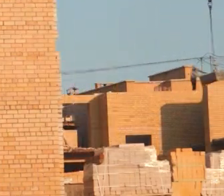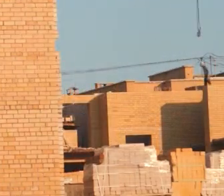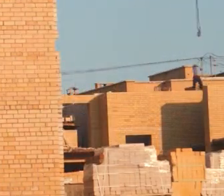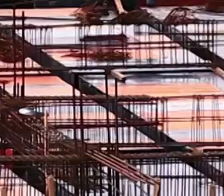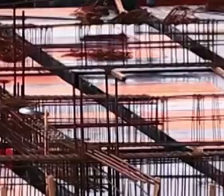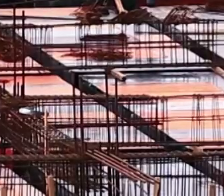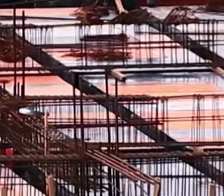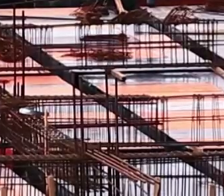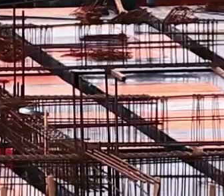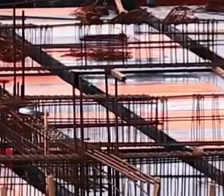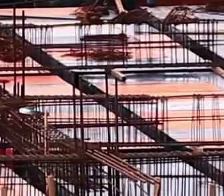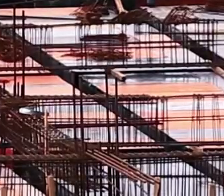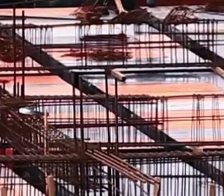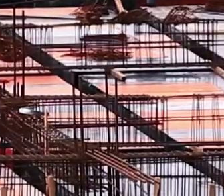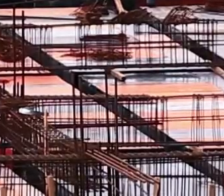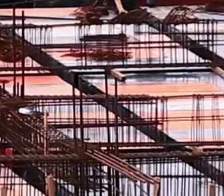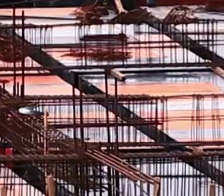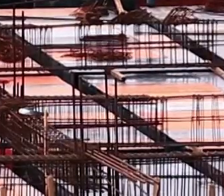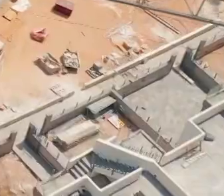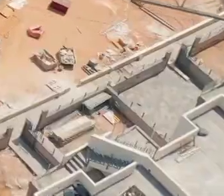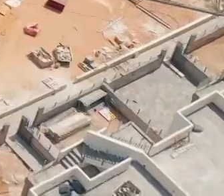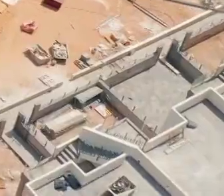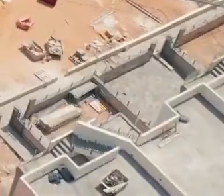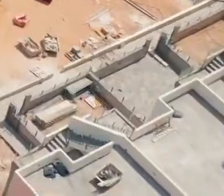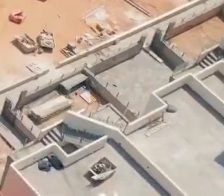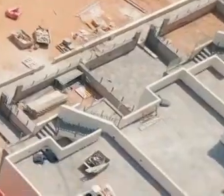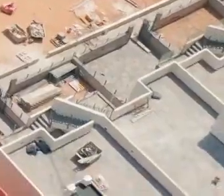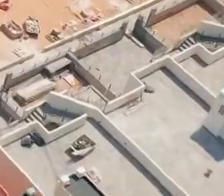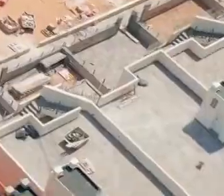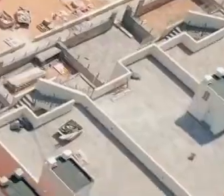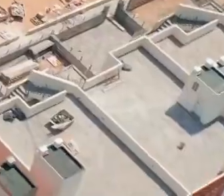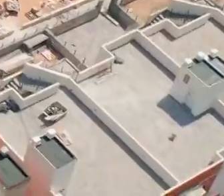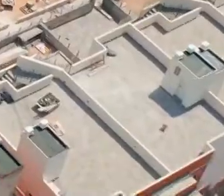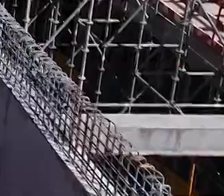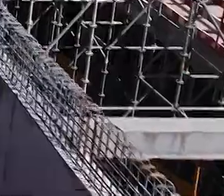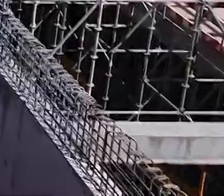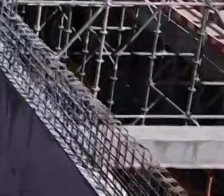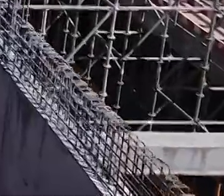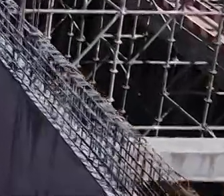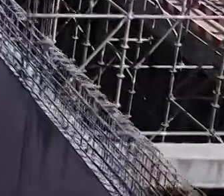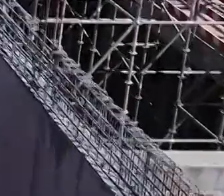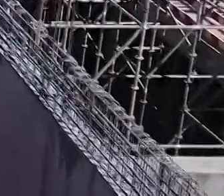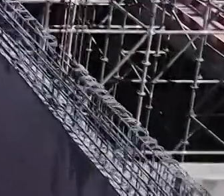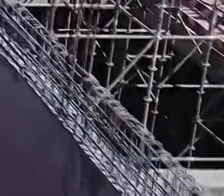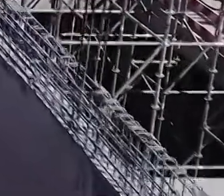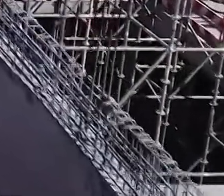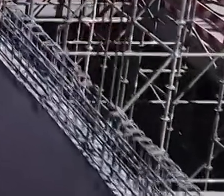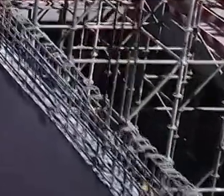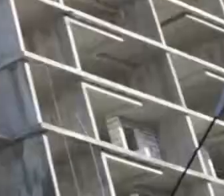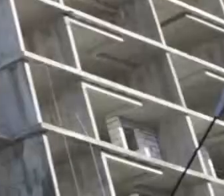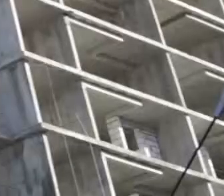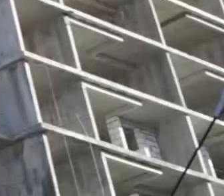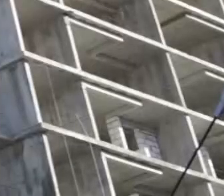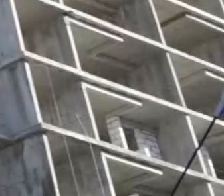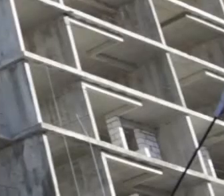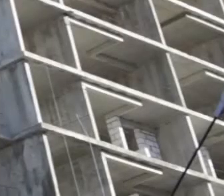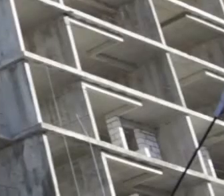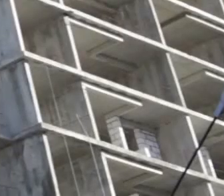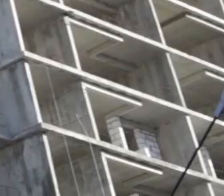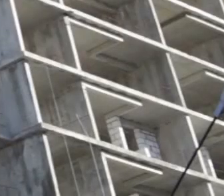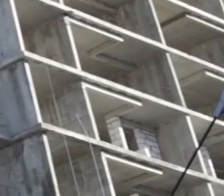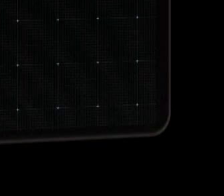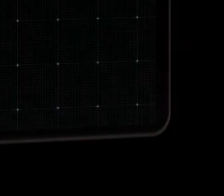tanto como ela hoje, né, é uma empresária hoje, vamos dizer, bem sucedida, né, na sua carreira.